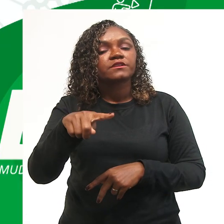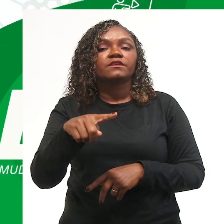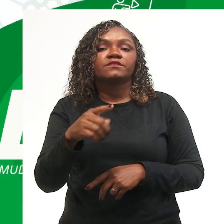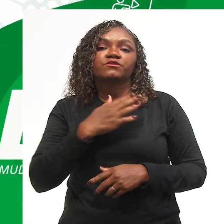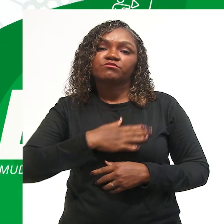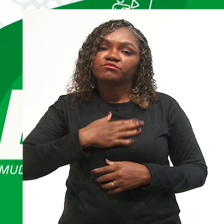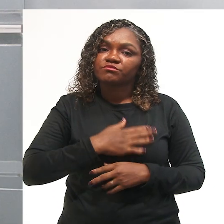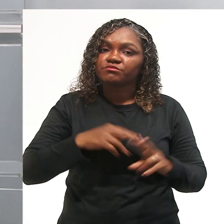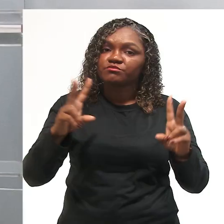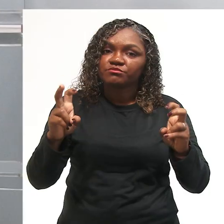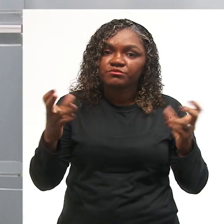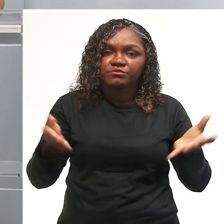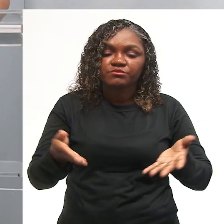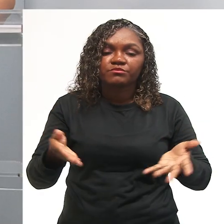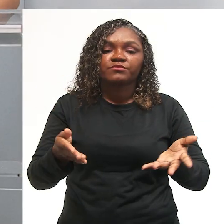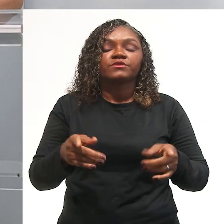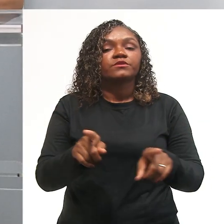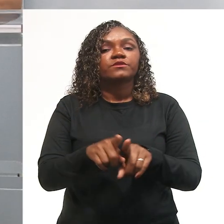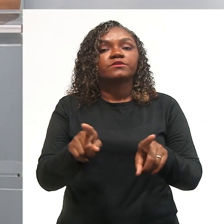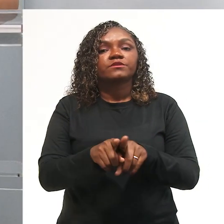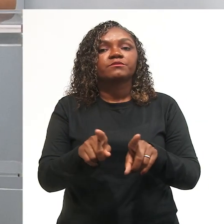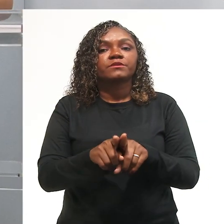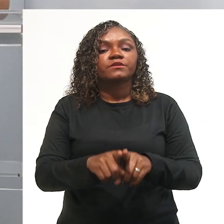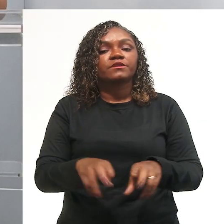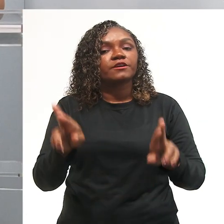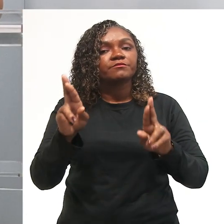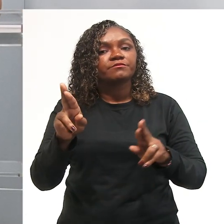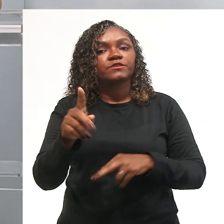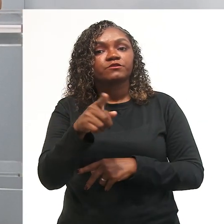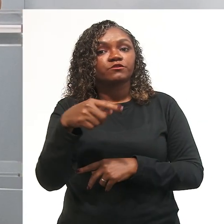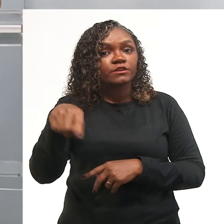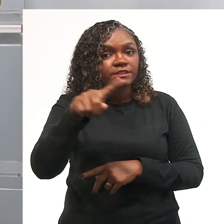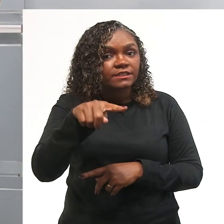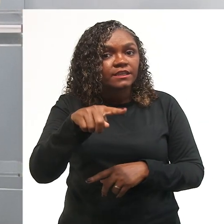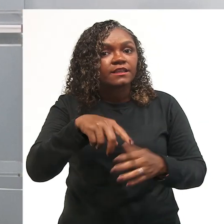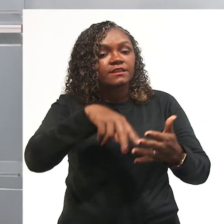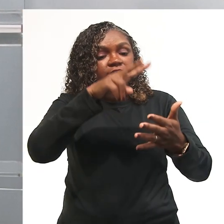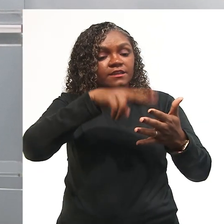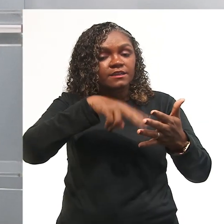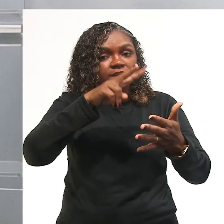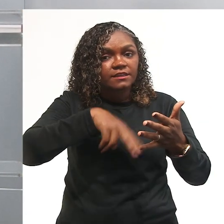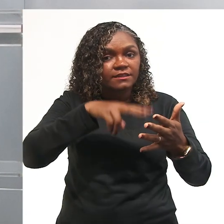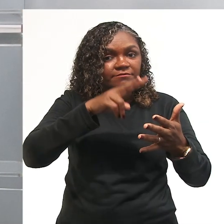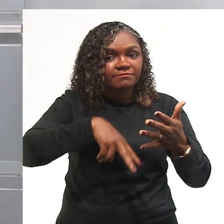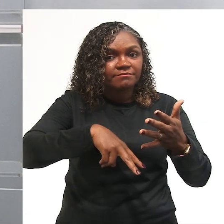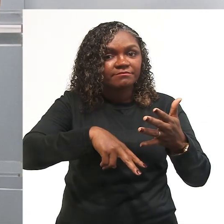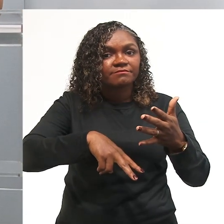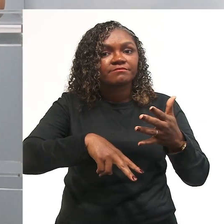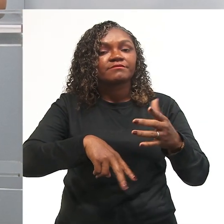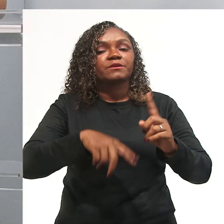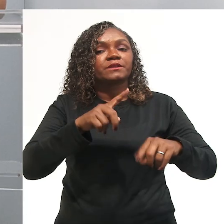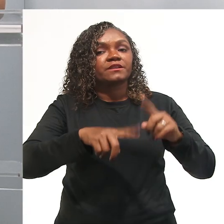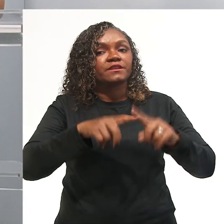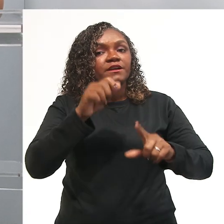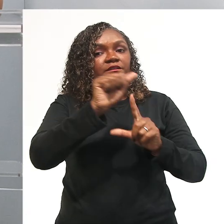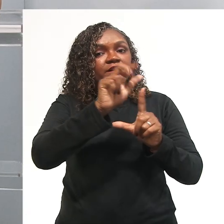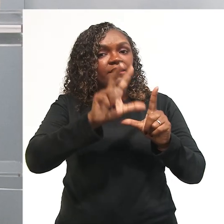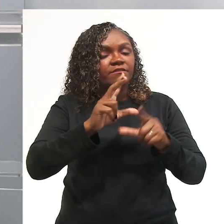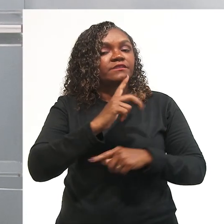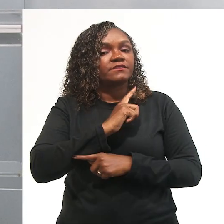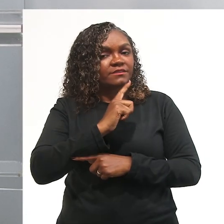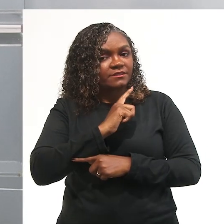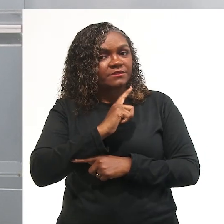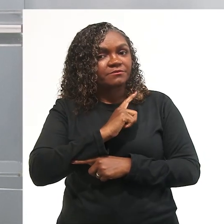tenham gostado. Espero também que vocês façam a leitura do material que a gente disponibilizou no AVA,